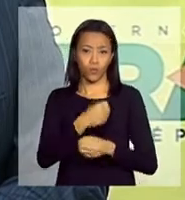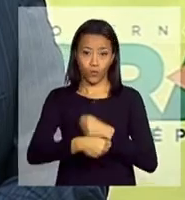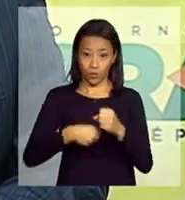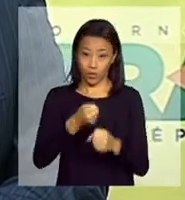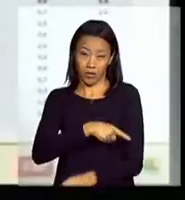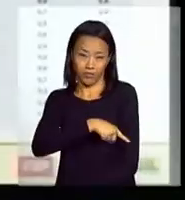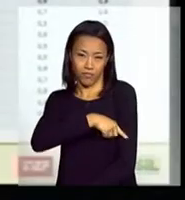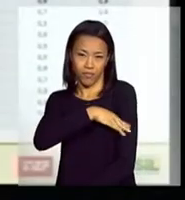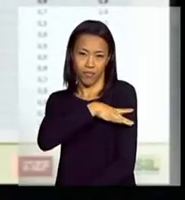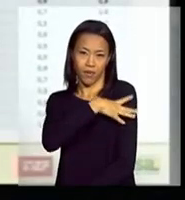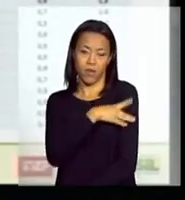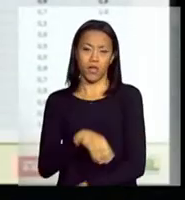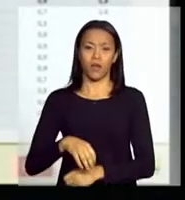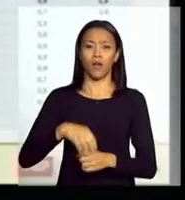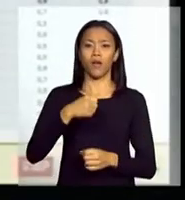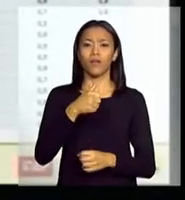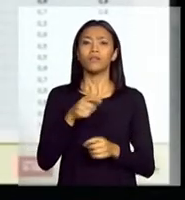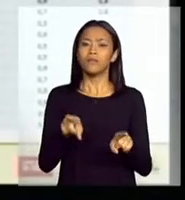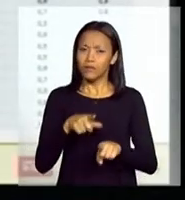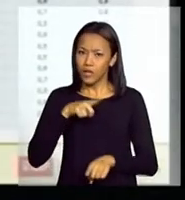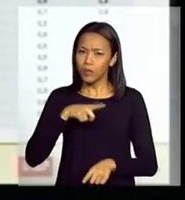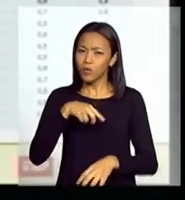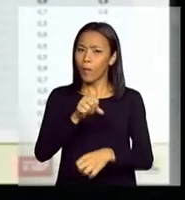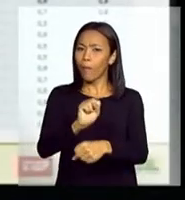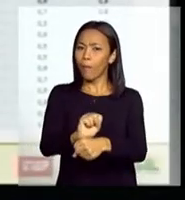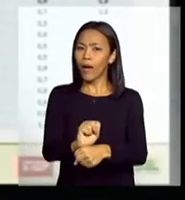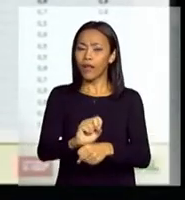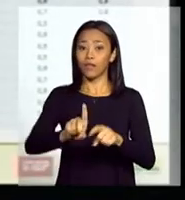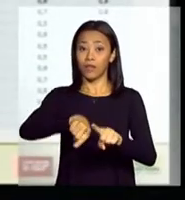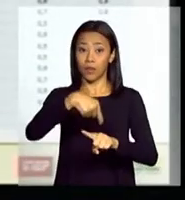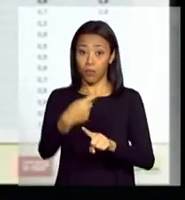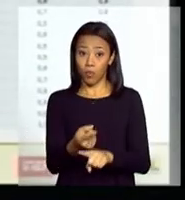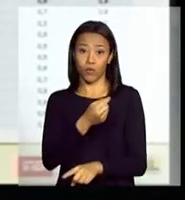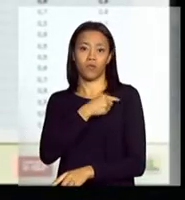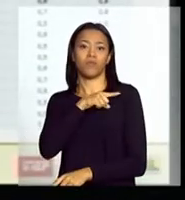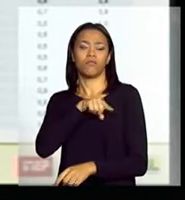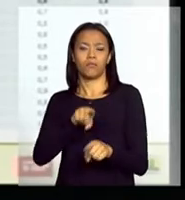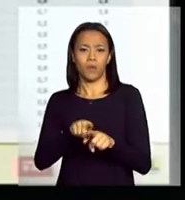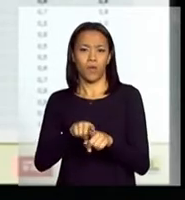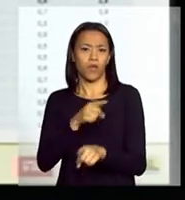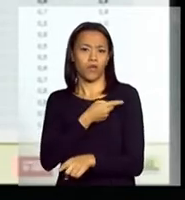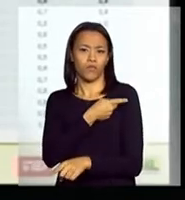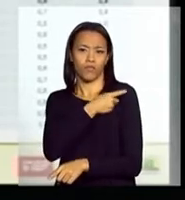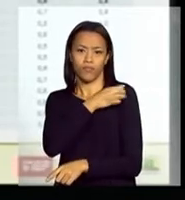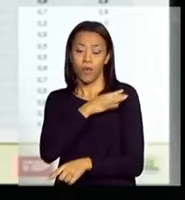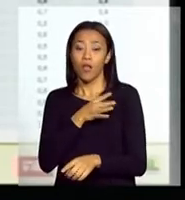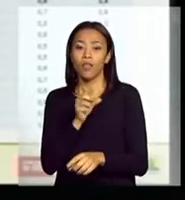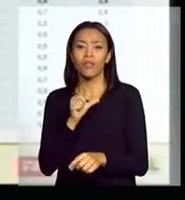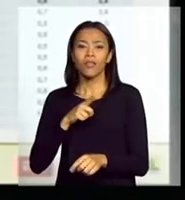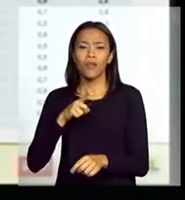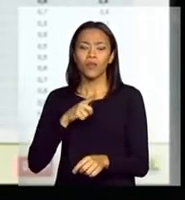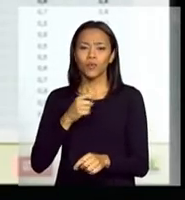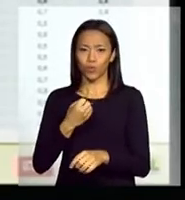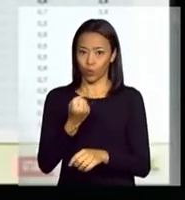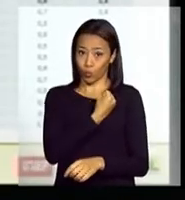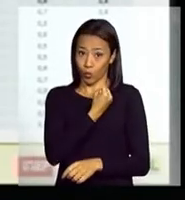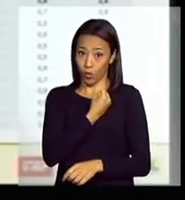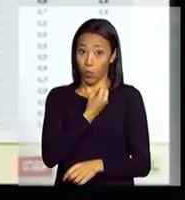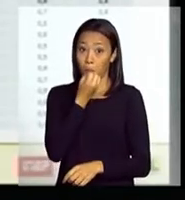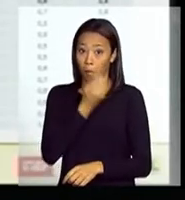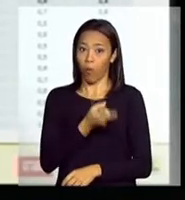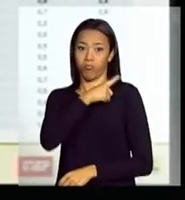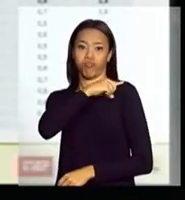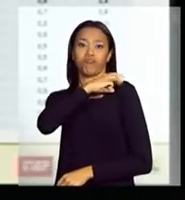iniciais do fundamental um quadro de estabilidade nos anos finais estabilidade um crescimento importante no ensino